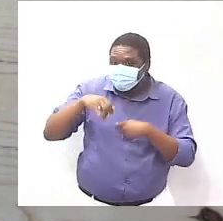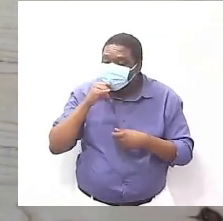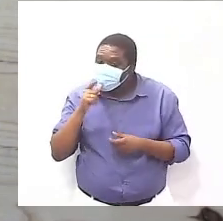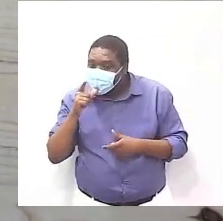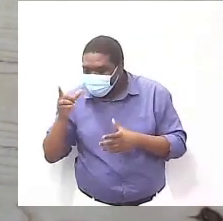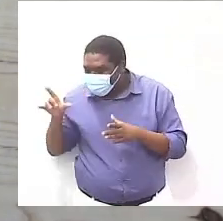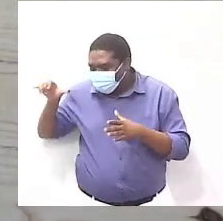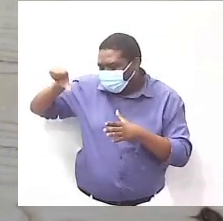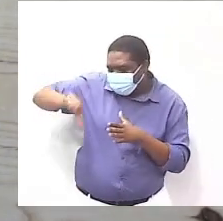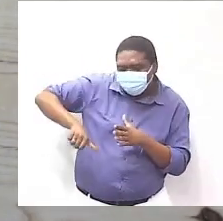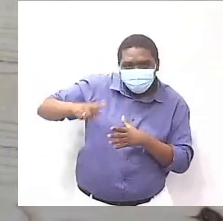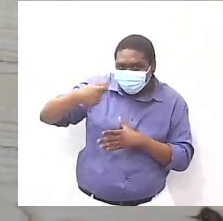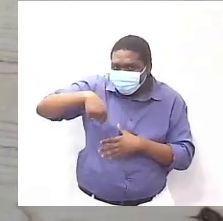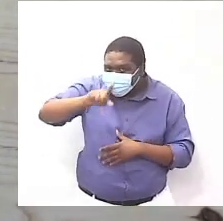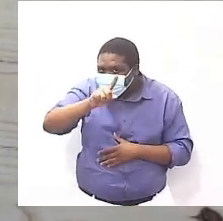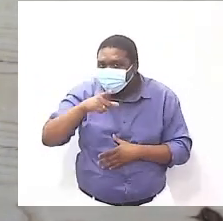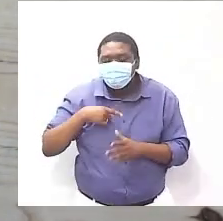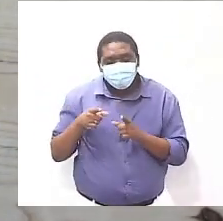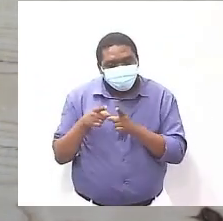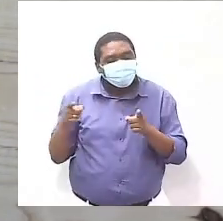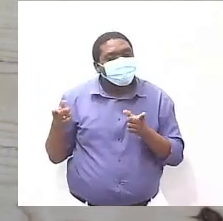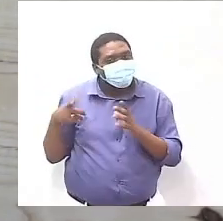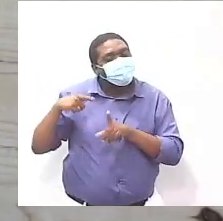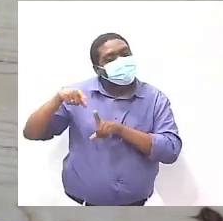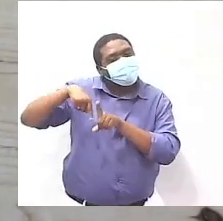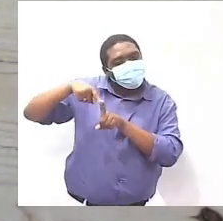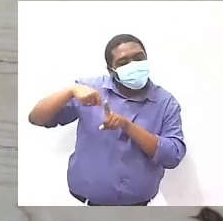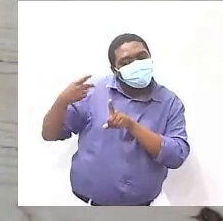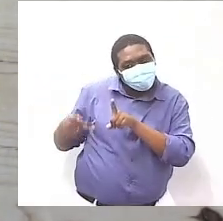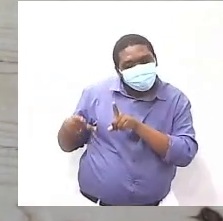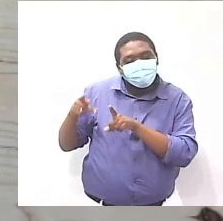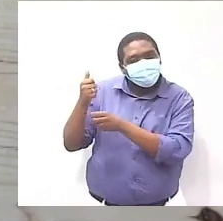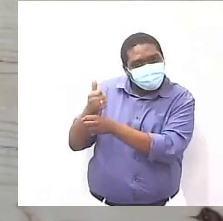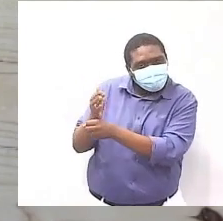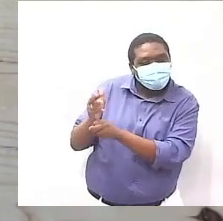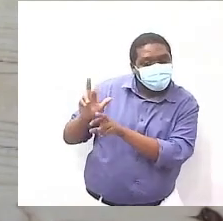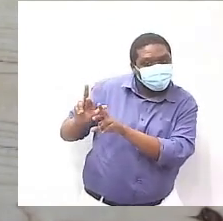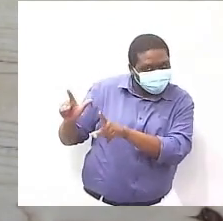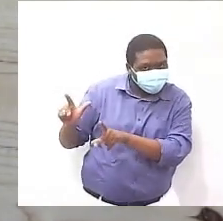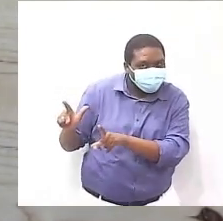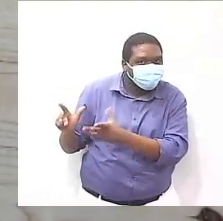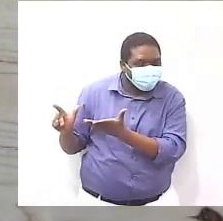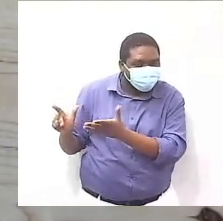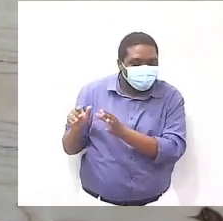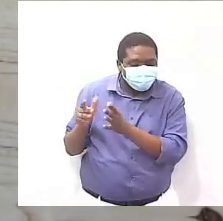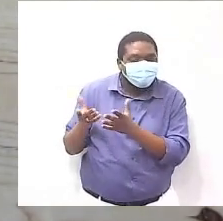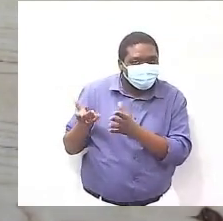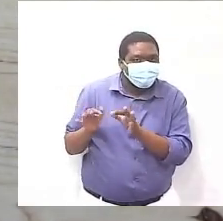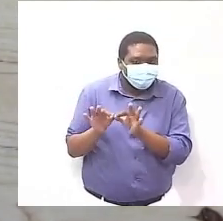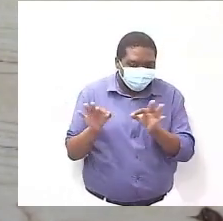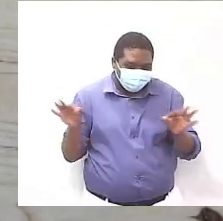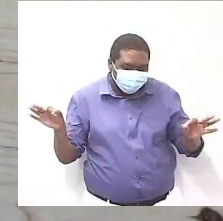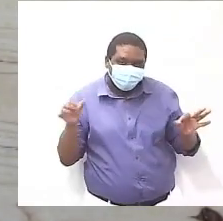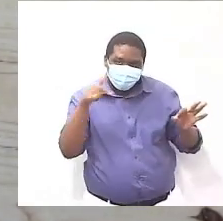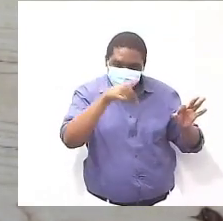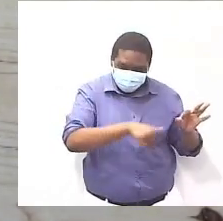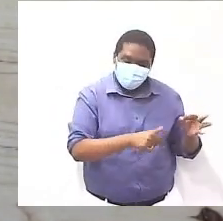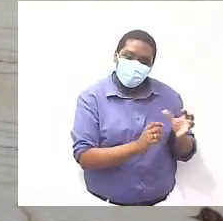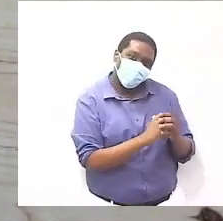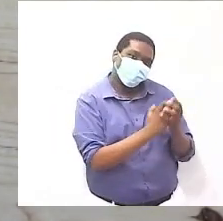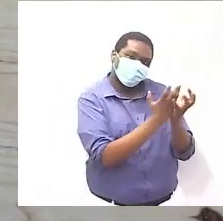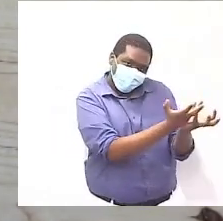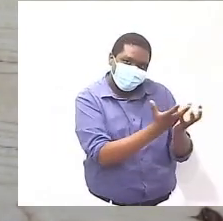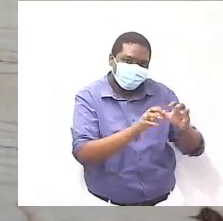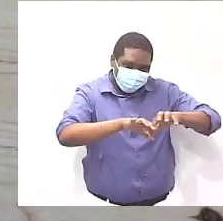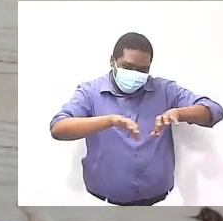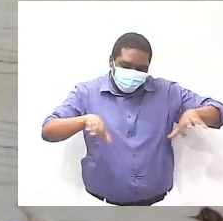muita água, ela tem um período de temperatura e umidade relativa do ar bem mais distante do que a alface,